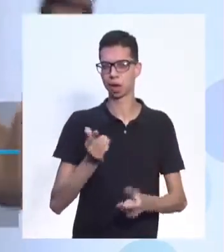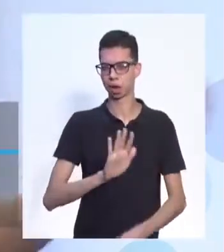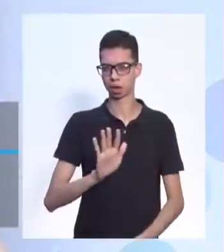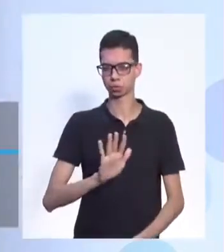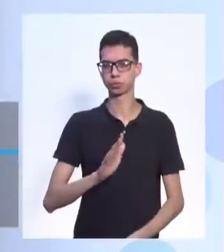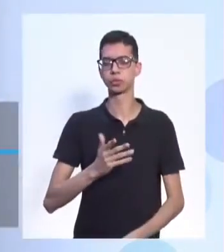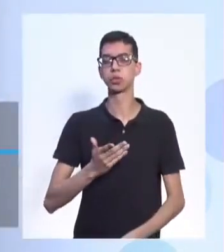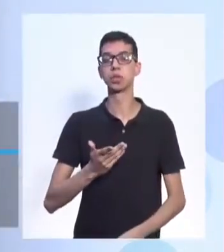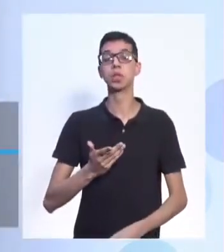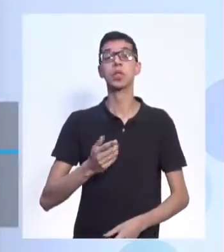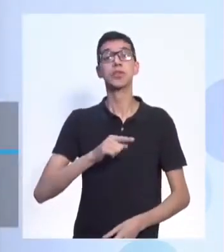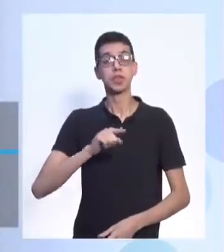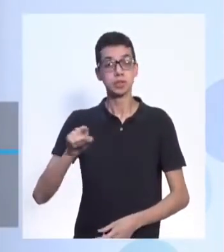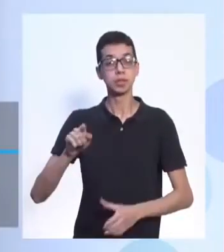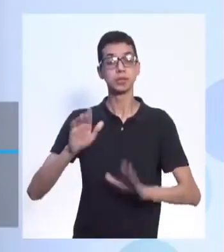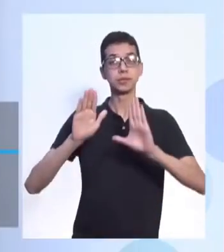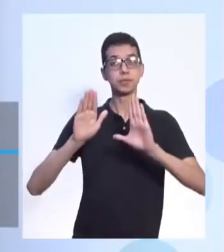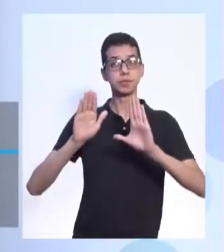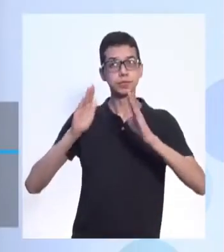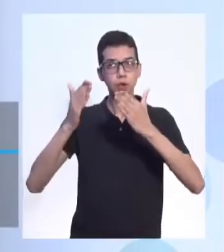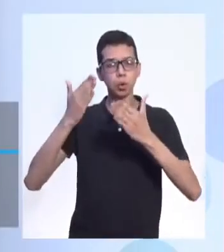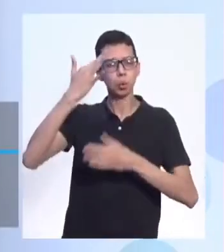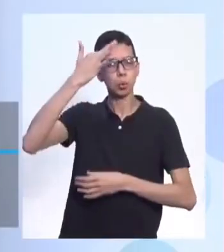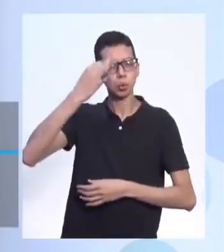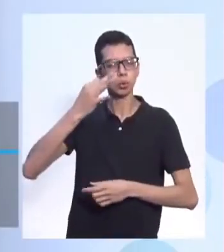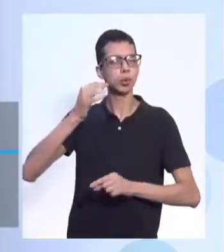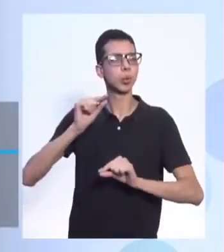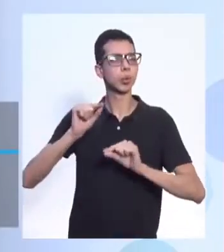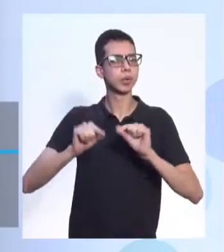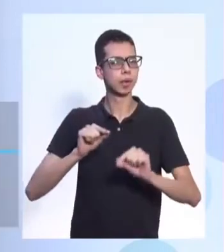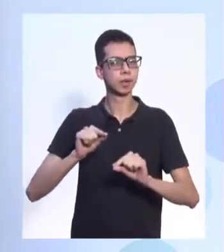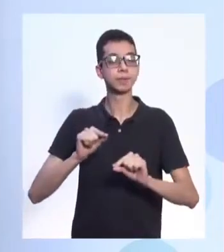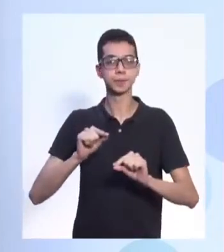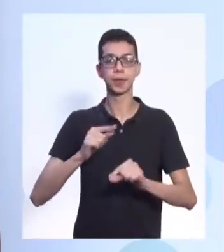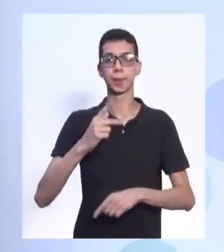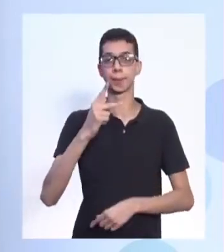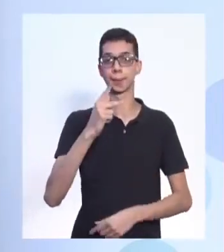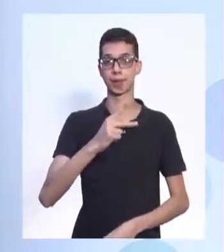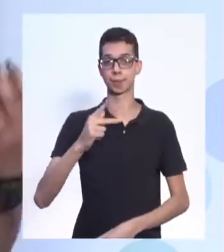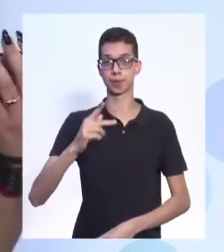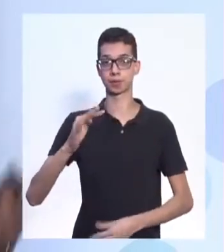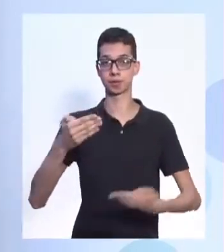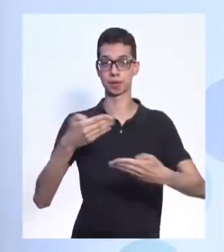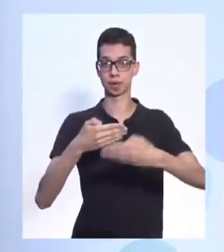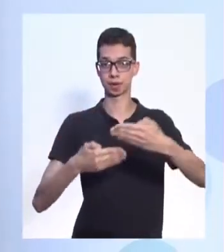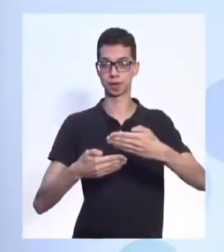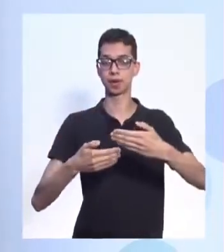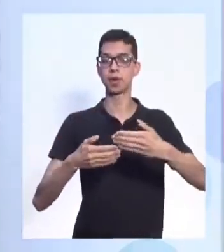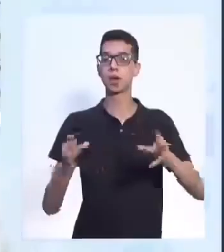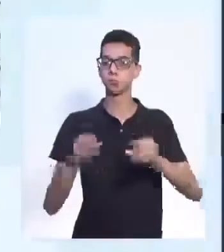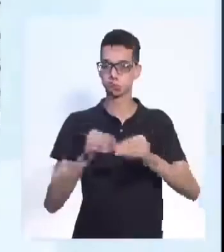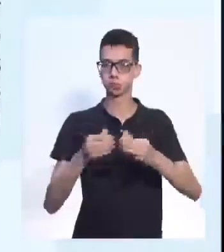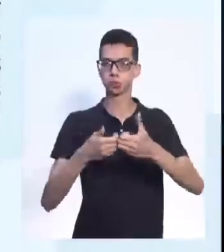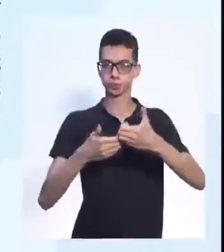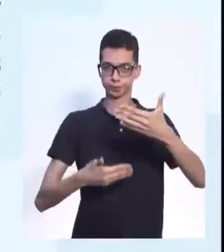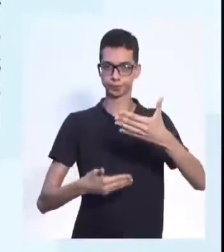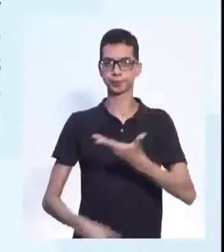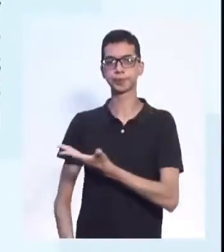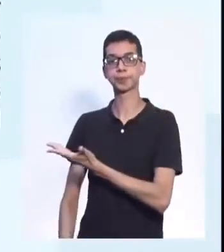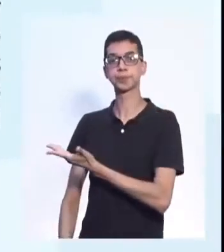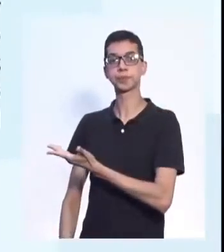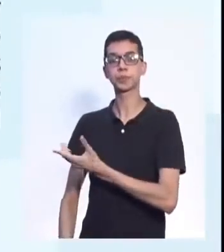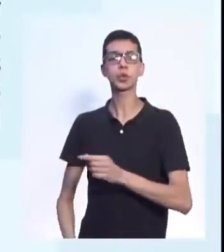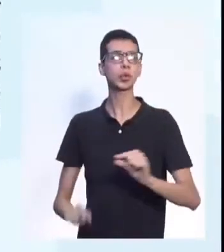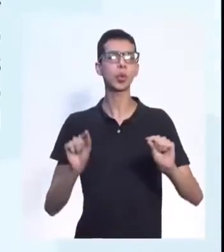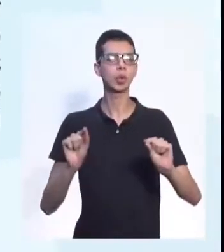dar ali um norte para vocês, a gente vai colocar aí na tela o PPT falando para vocês um resumo. Então, o que